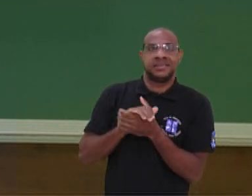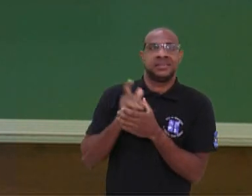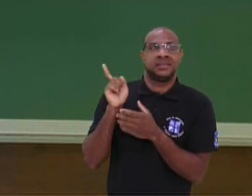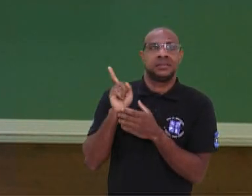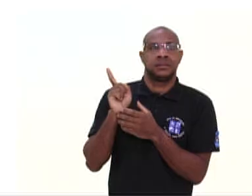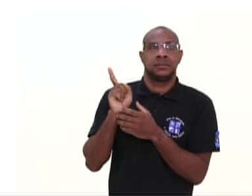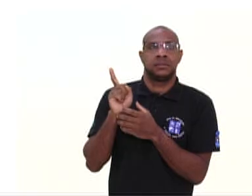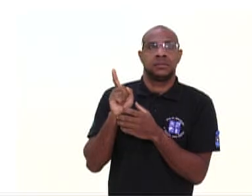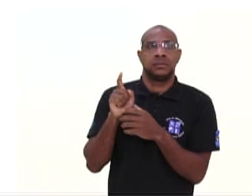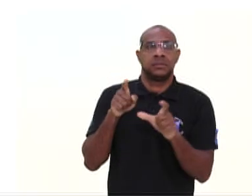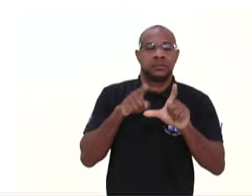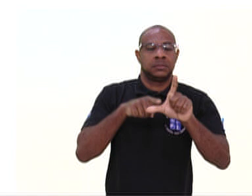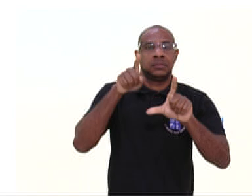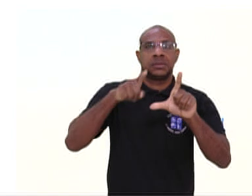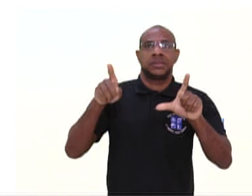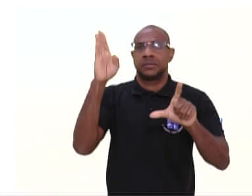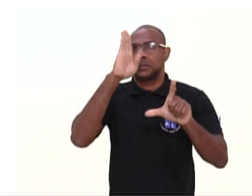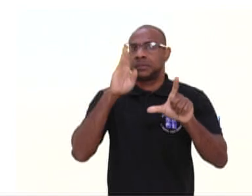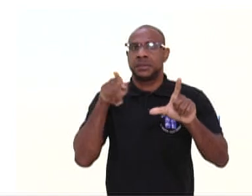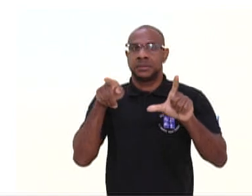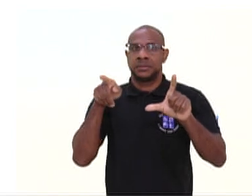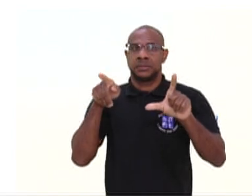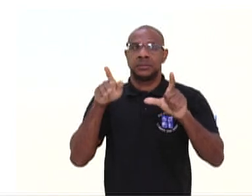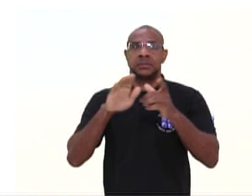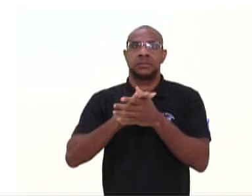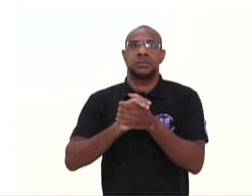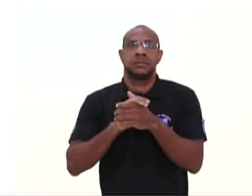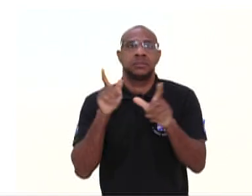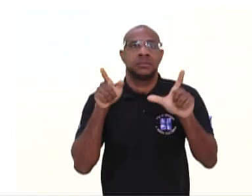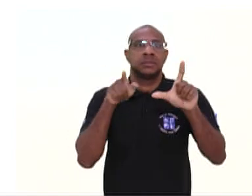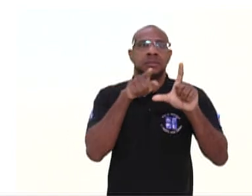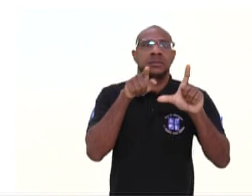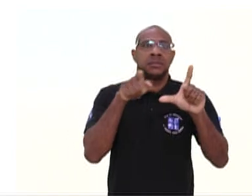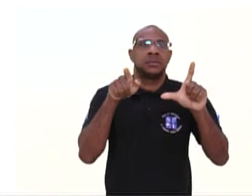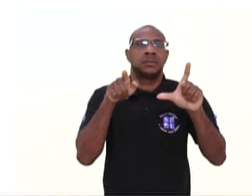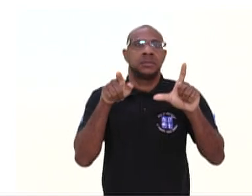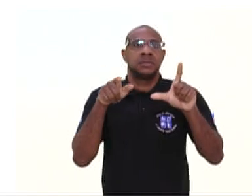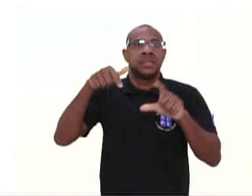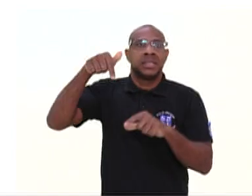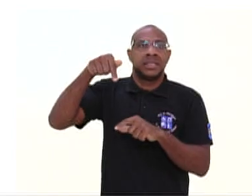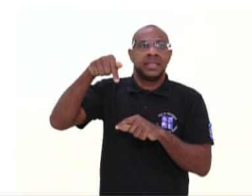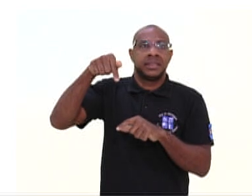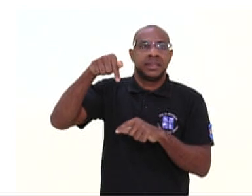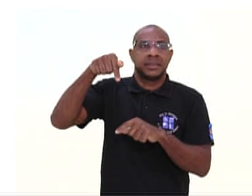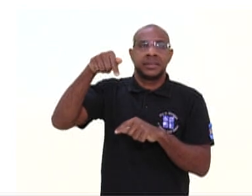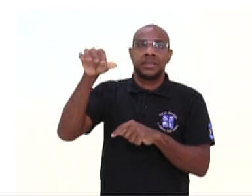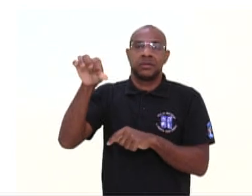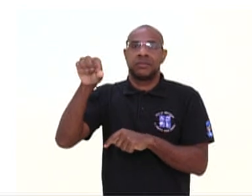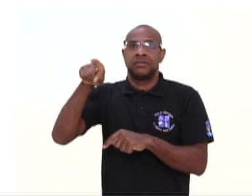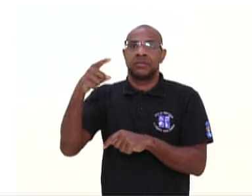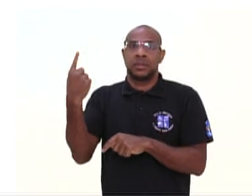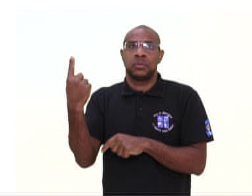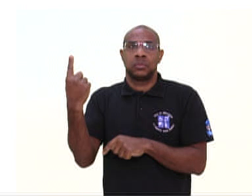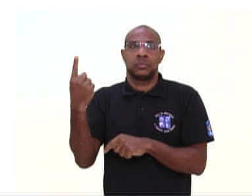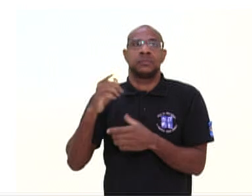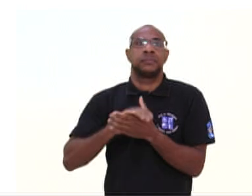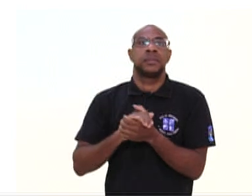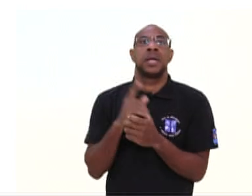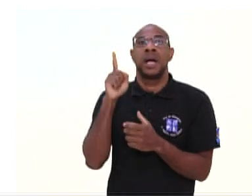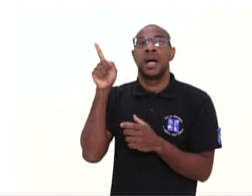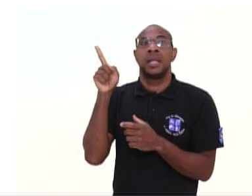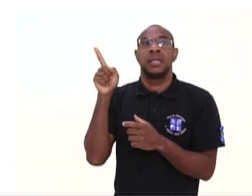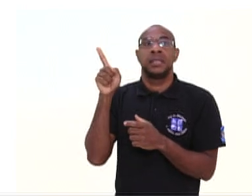o gráfico que se referia ao Brasil, né? Eu até cometi um lapso aqui, é 79,1. Né? Agora aqui nós discriminamos